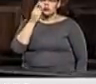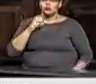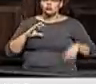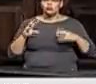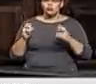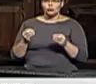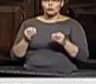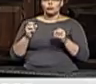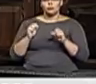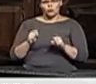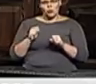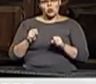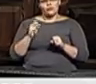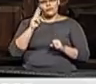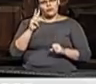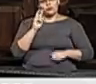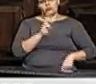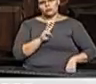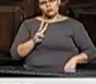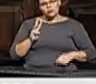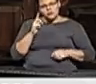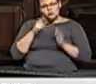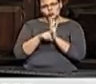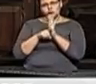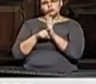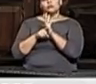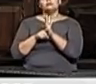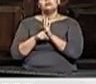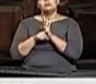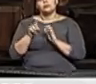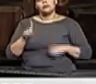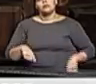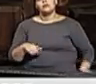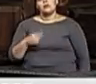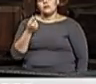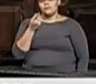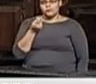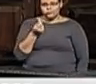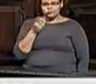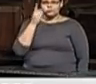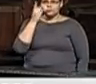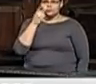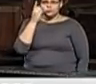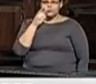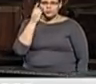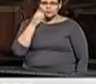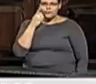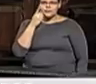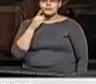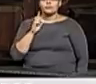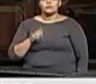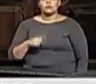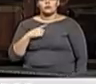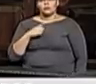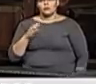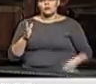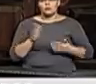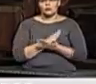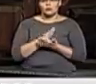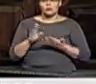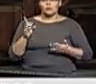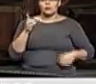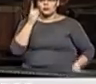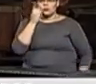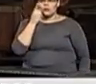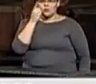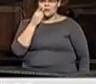Todo mundo pode consultar e ver o salário do deputado. Também tem deputado aqui que vem falar em economia, mas pede